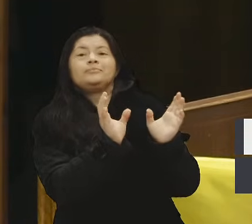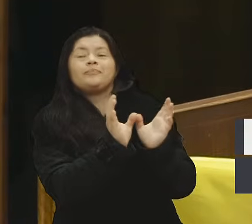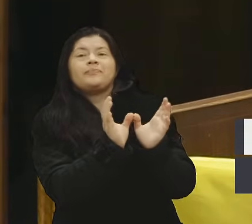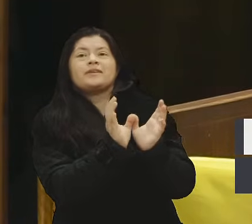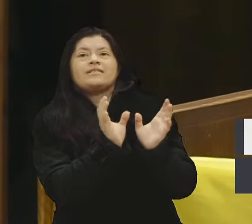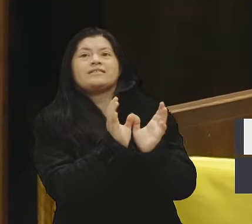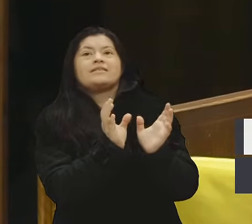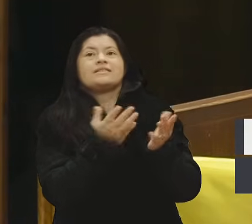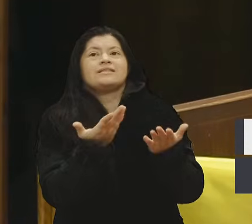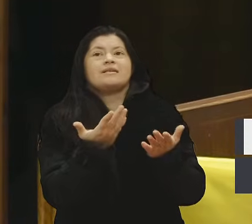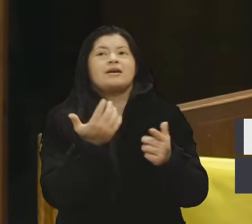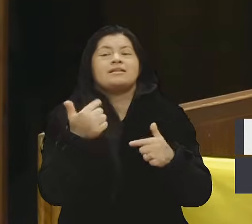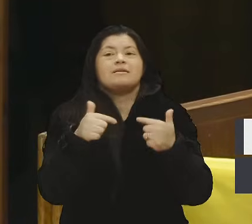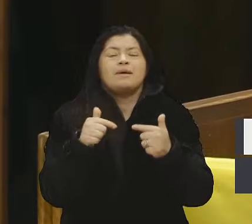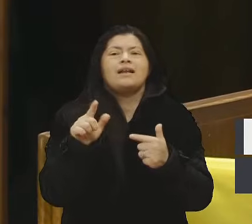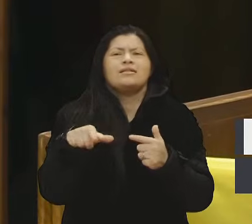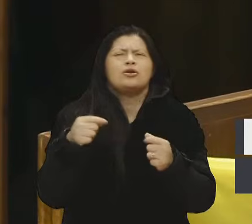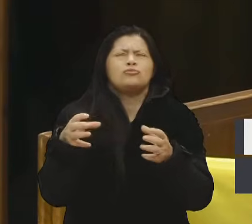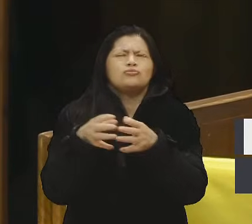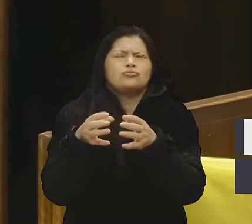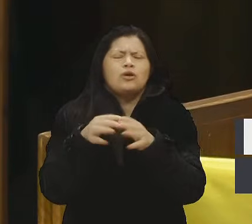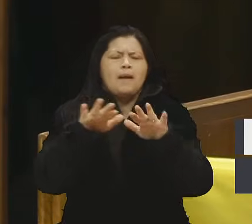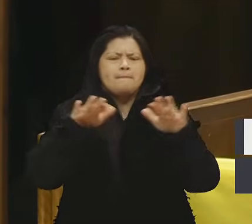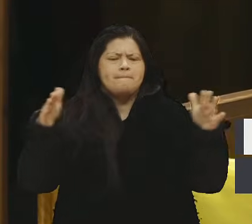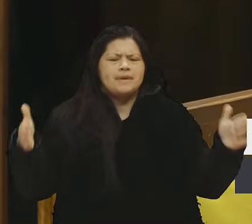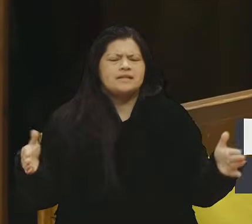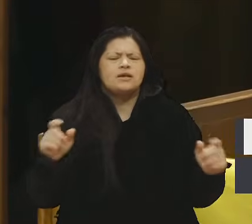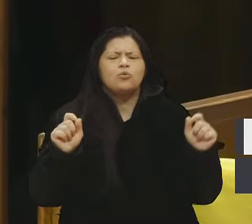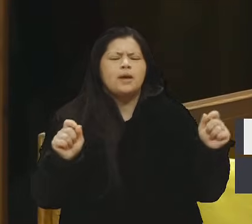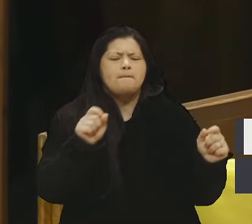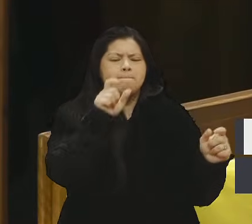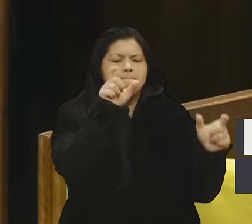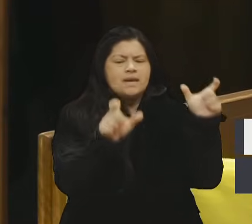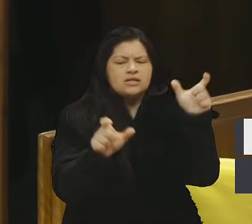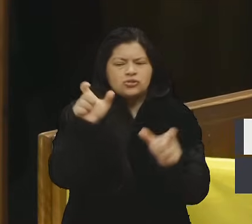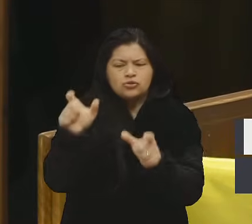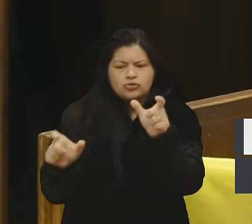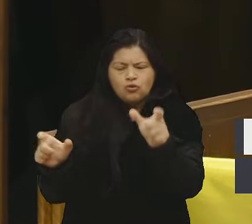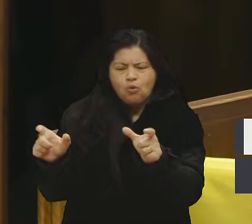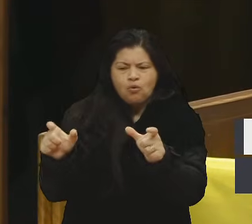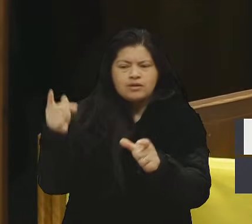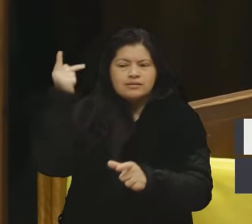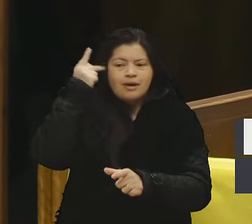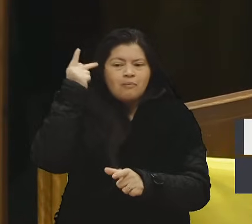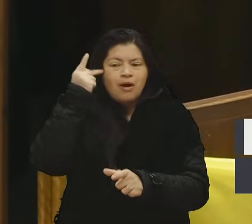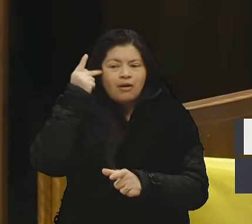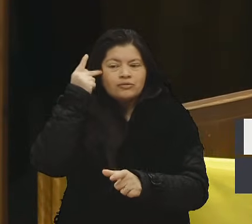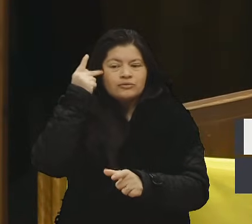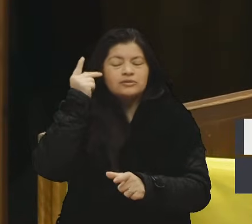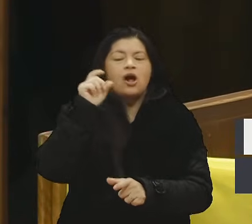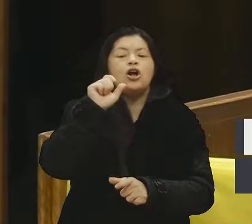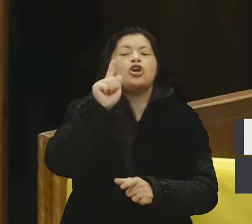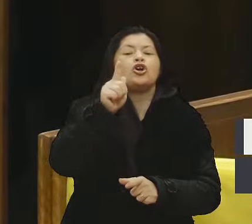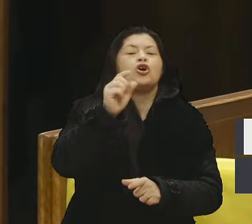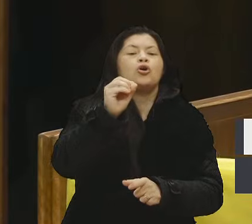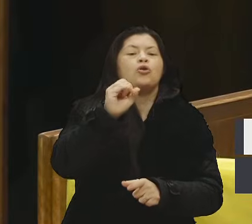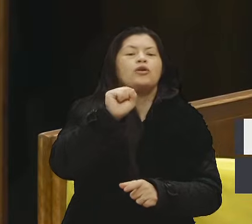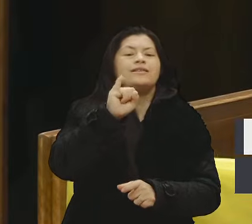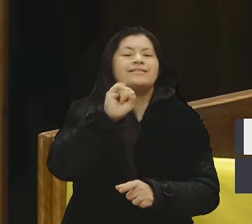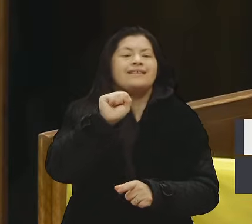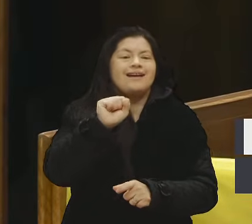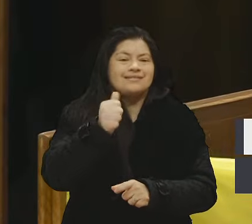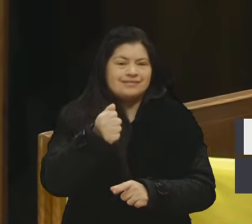e Trabalhadoras, a mesa era composta por pessoas de São Paulo e de Goiás. Não tinha